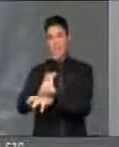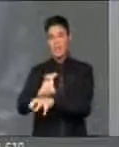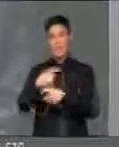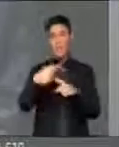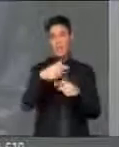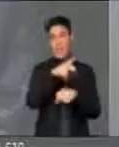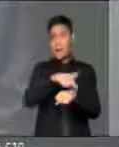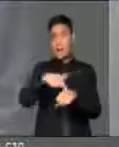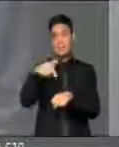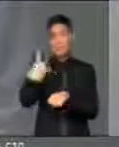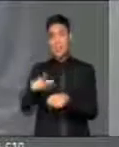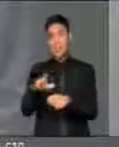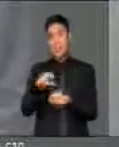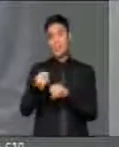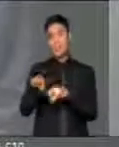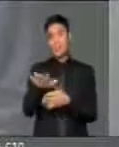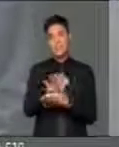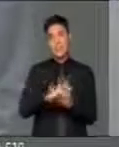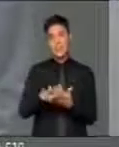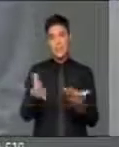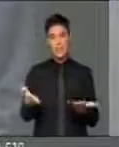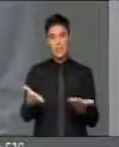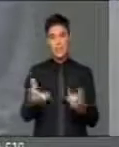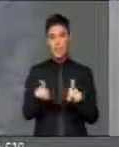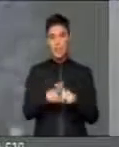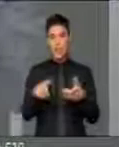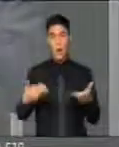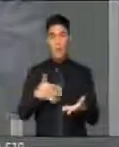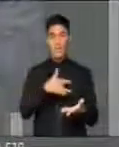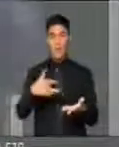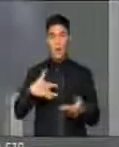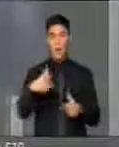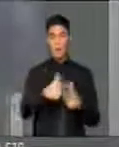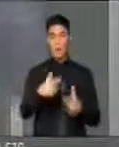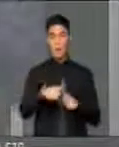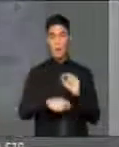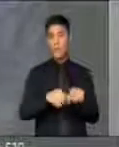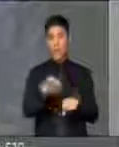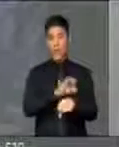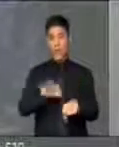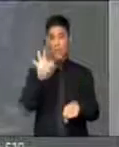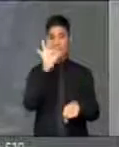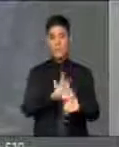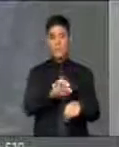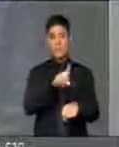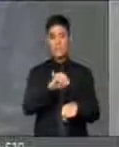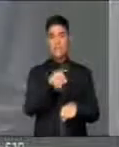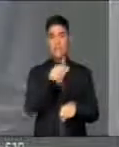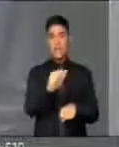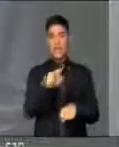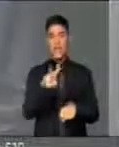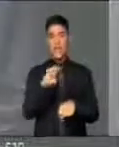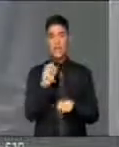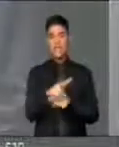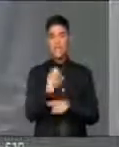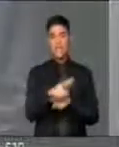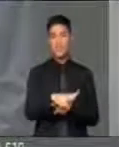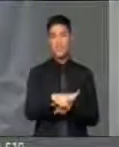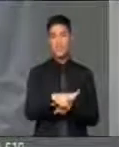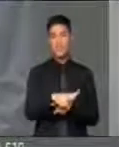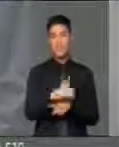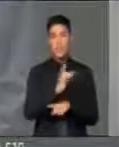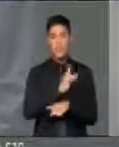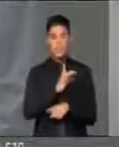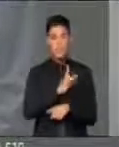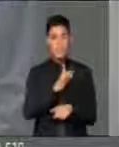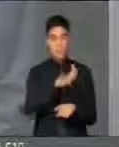pública. Vivemos grande problema com o Zika vírus e o governo, sem pudor, leiloando o Ministério da Saúde,